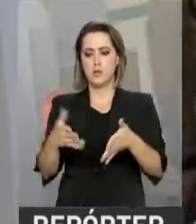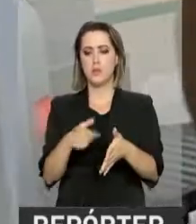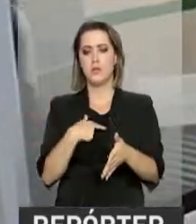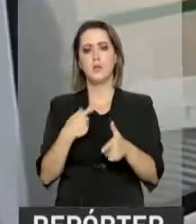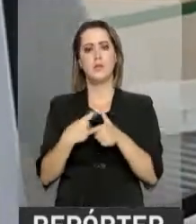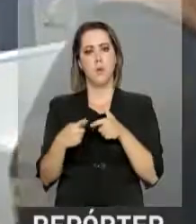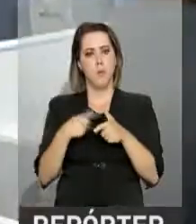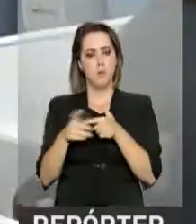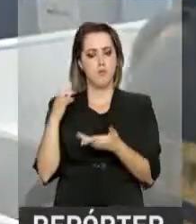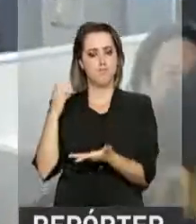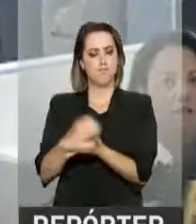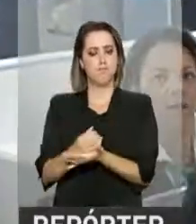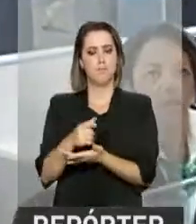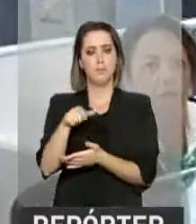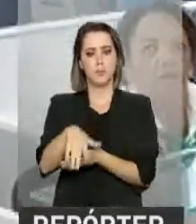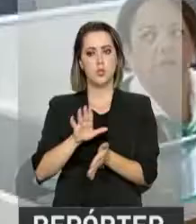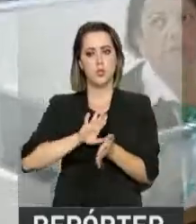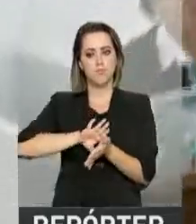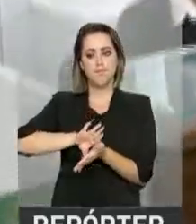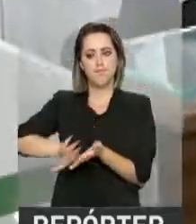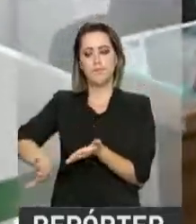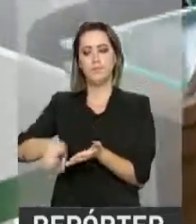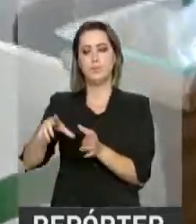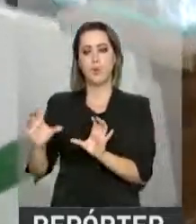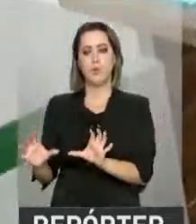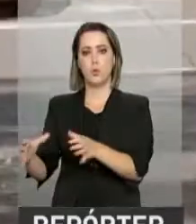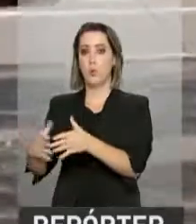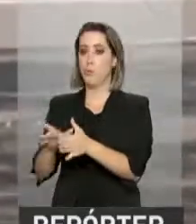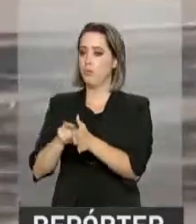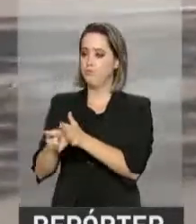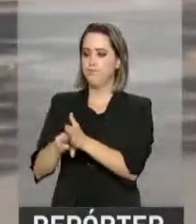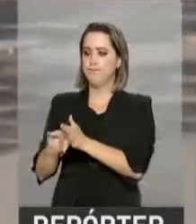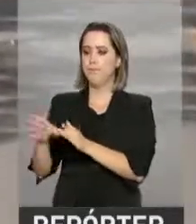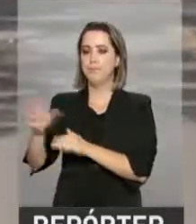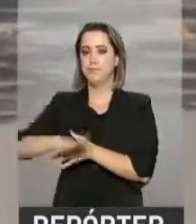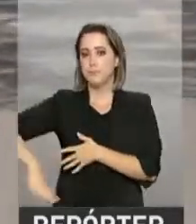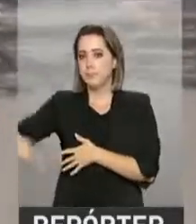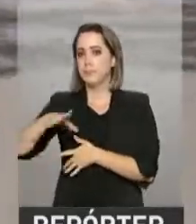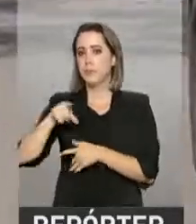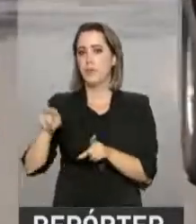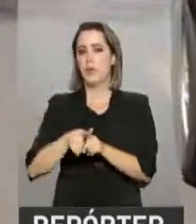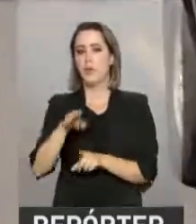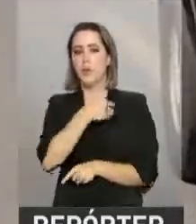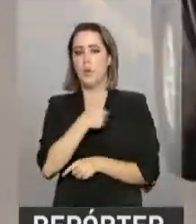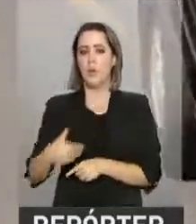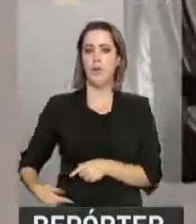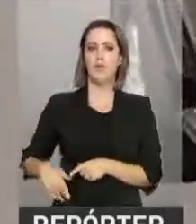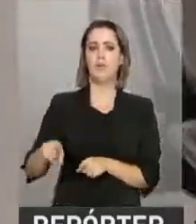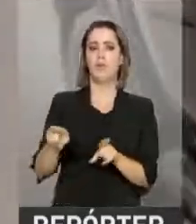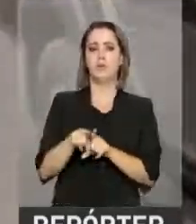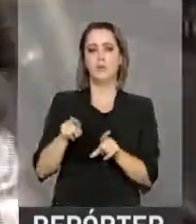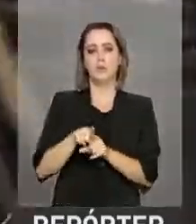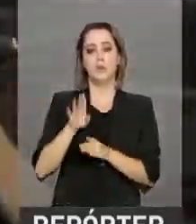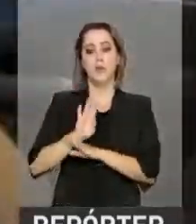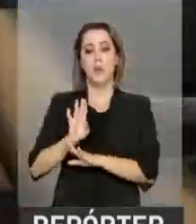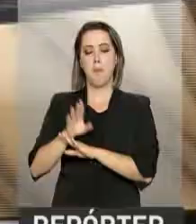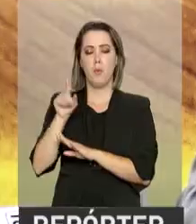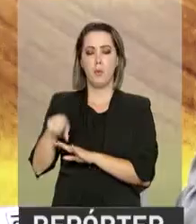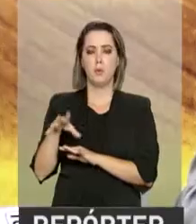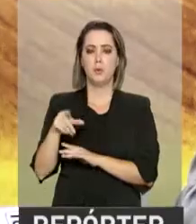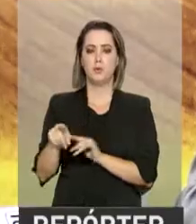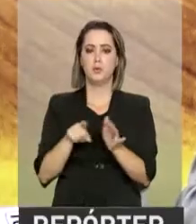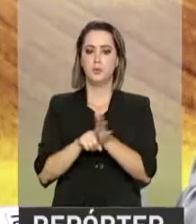corrupção já foram afastados pelo Ministério e estão sendo investigados. Além disso, o governo garantiu que vai dar todo o apoio às investigações da Polícia